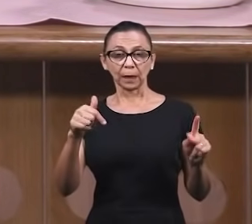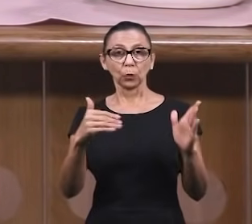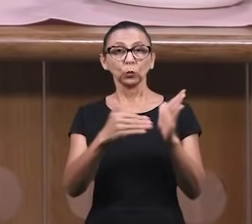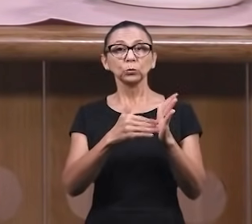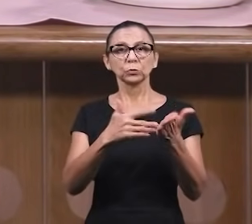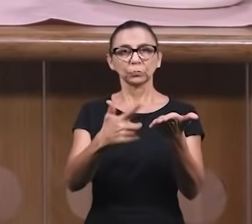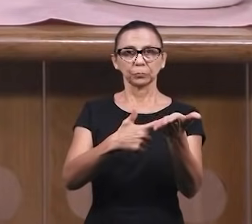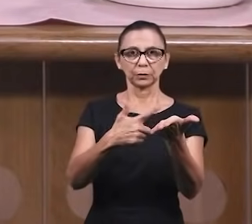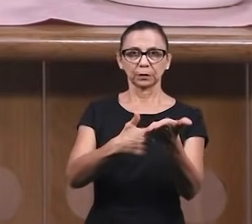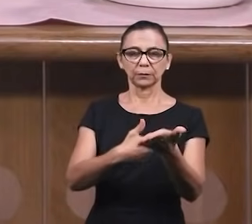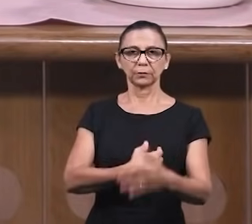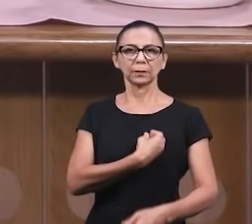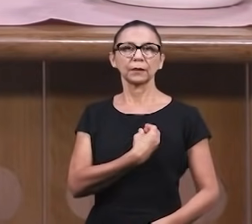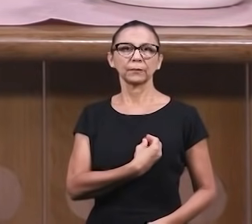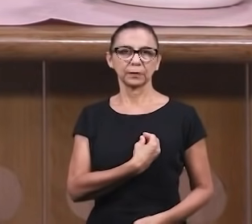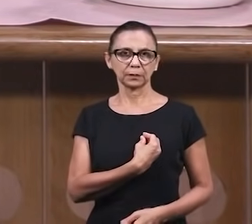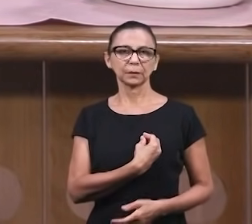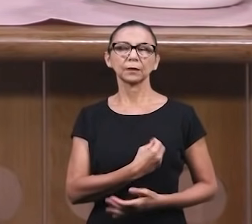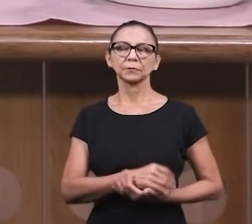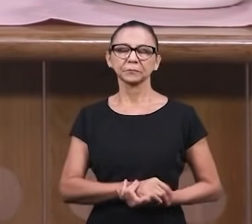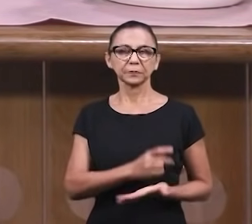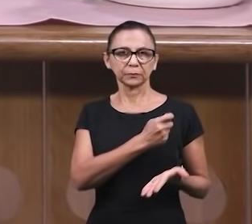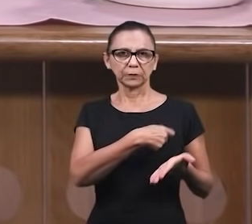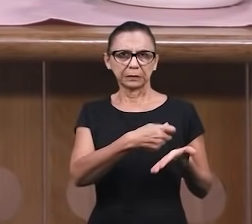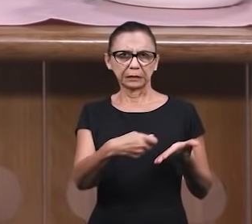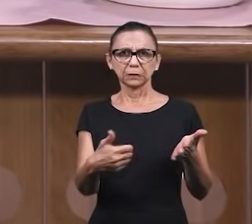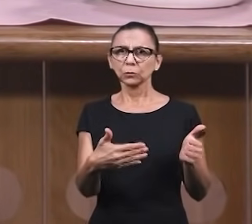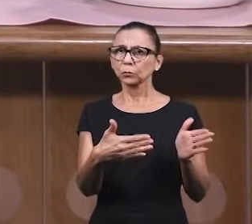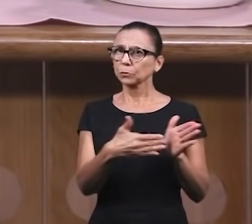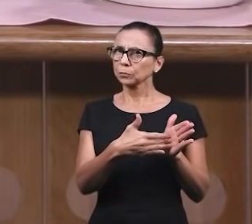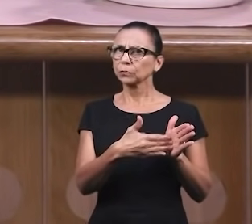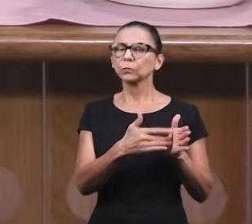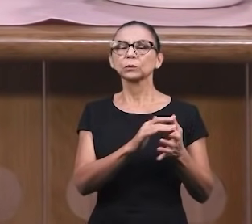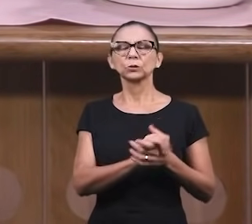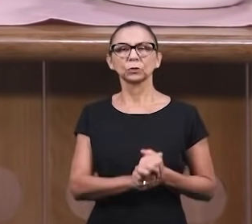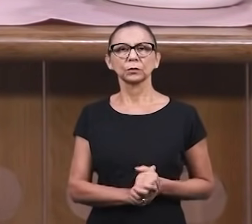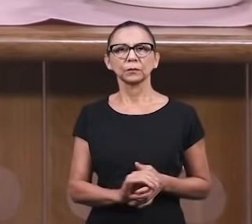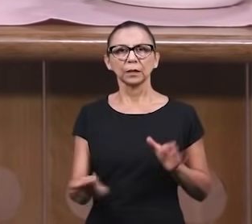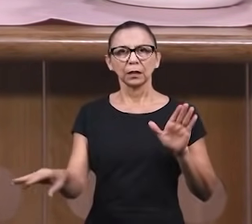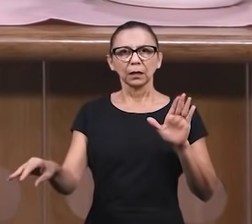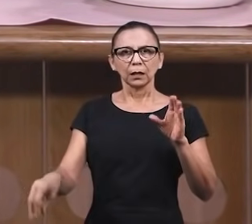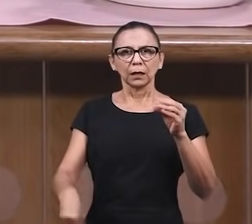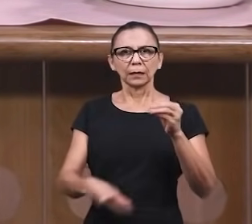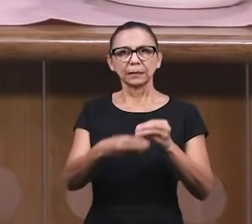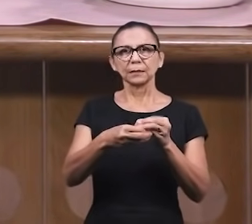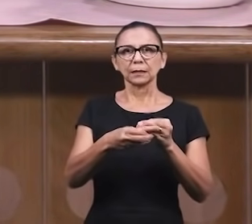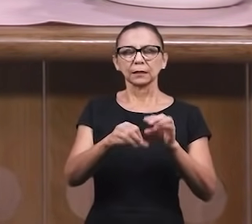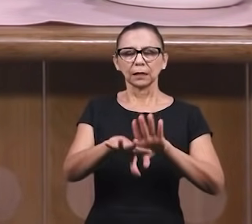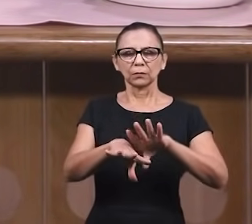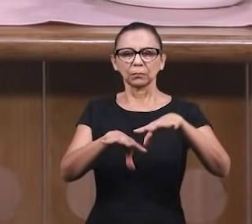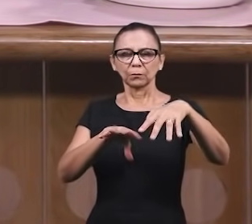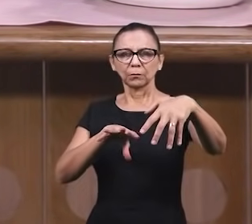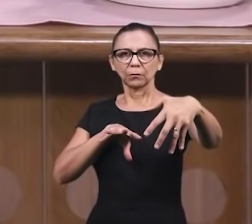o último a ser escrito, né? Ser colocado no cânon da igreja.